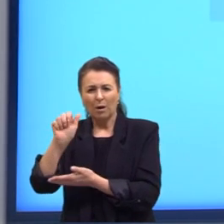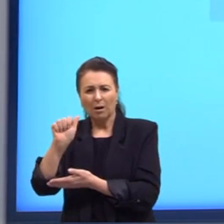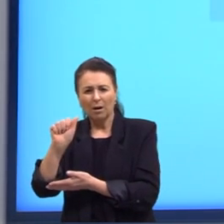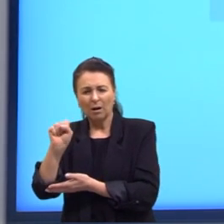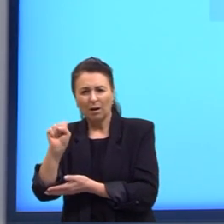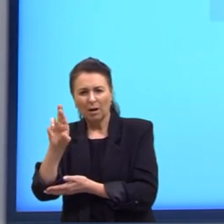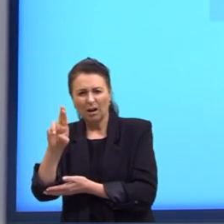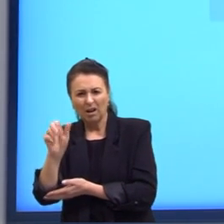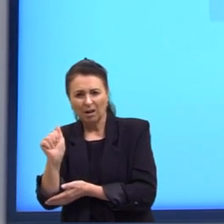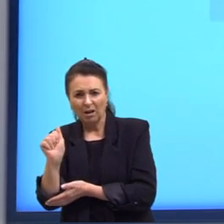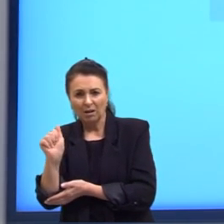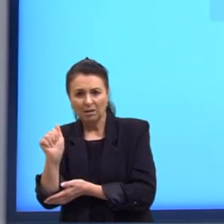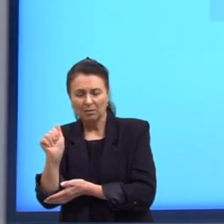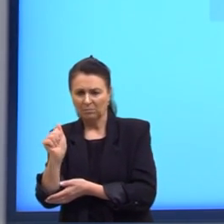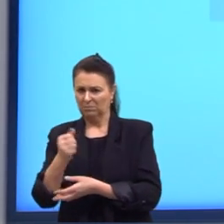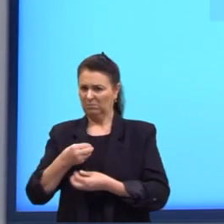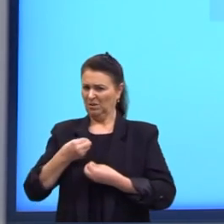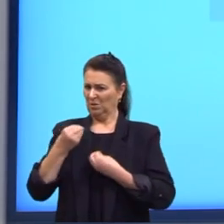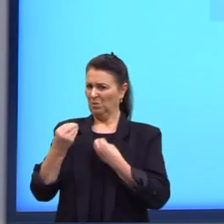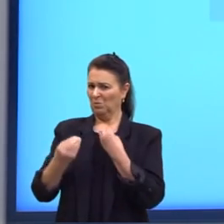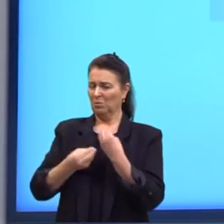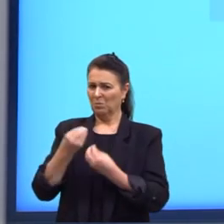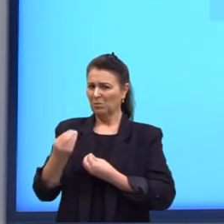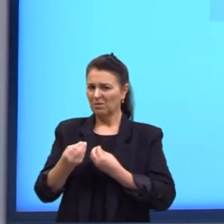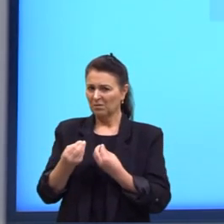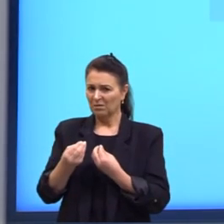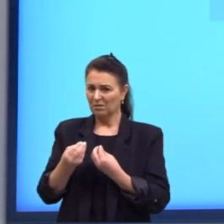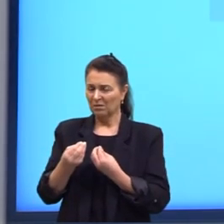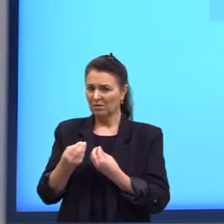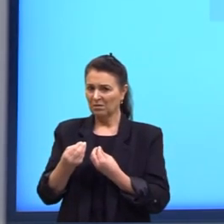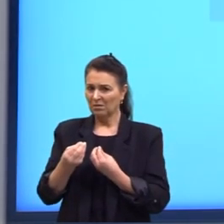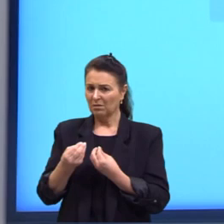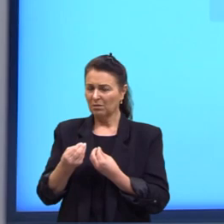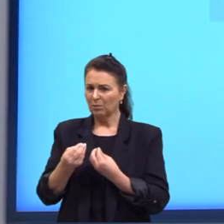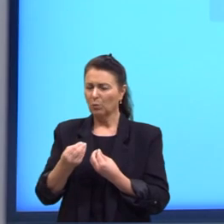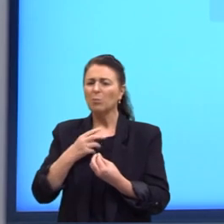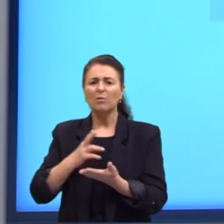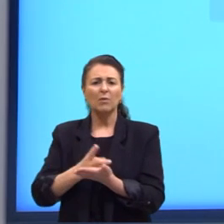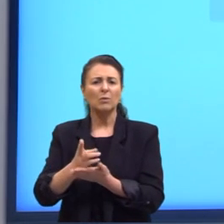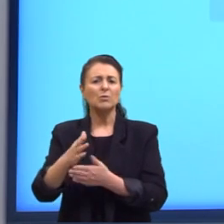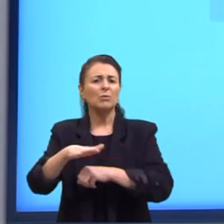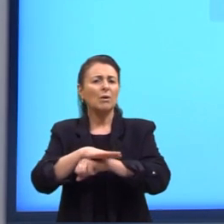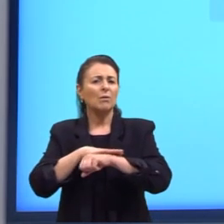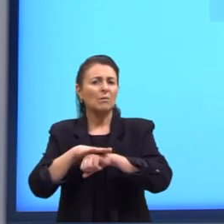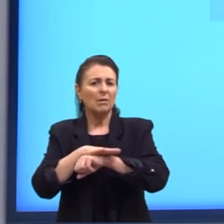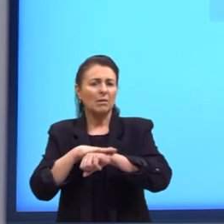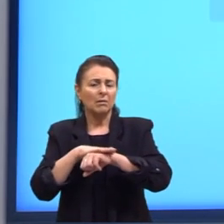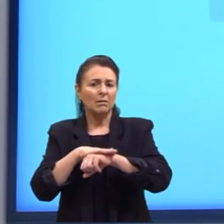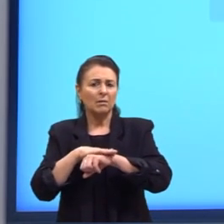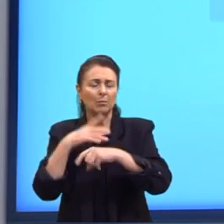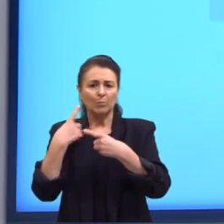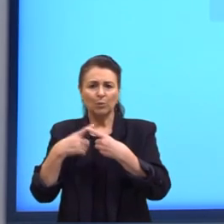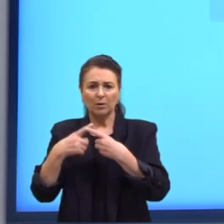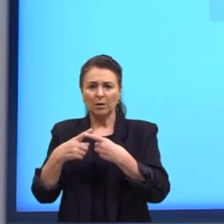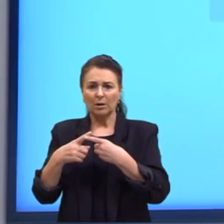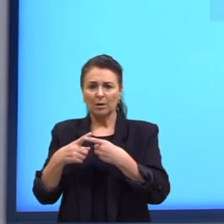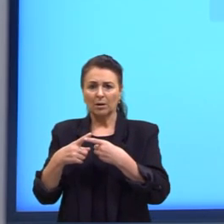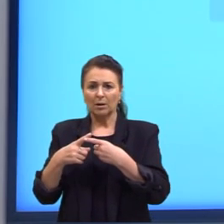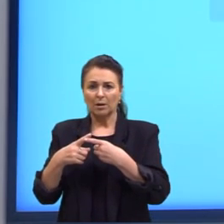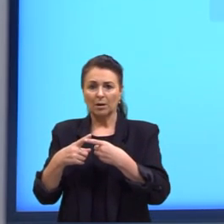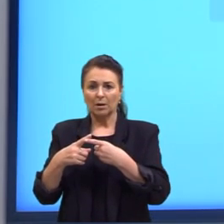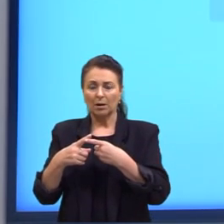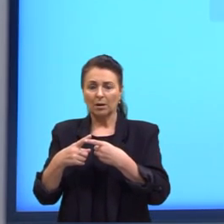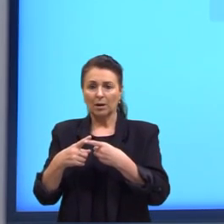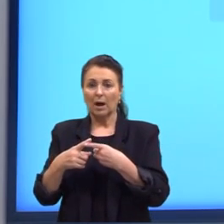faz nessa conversa aqui como é que a gente segue essa sequência na não tem porque o que que aconteceu essa